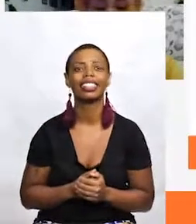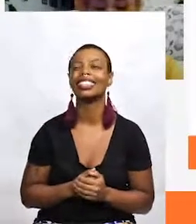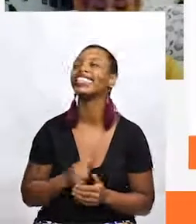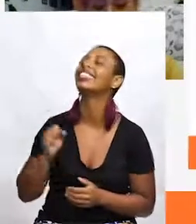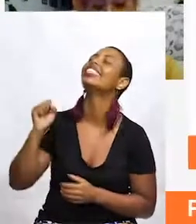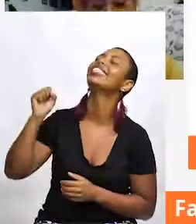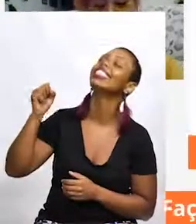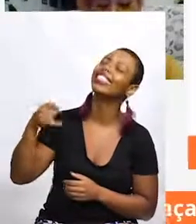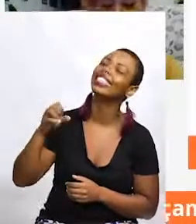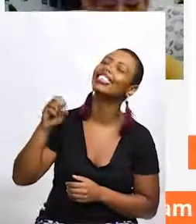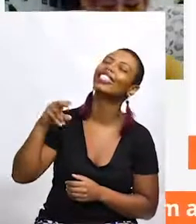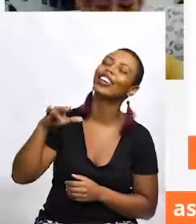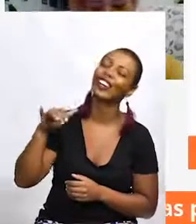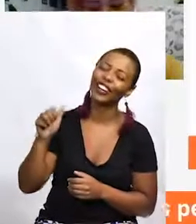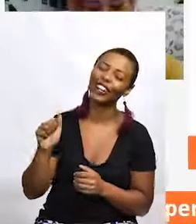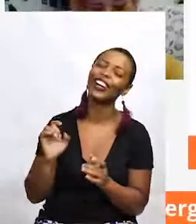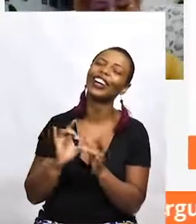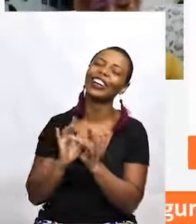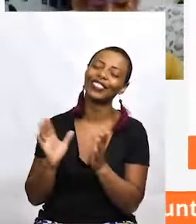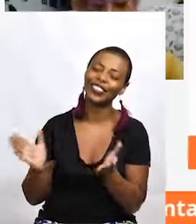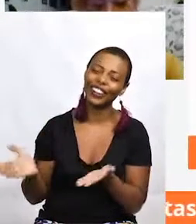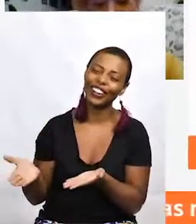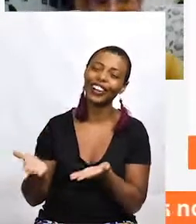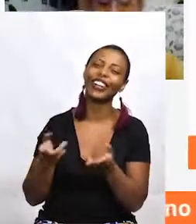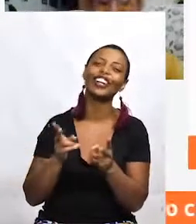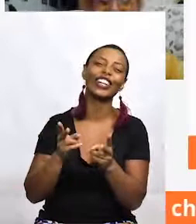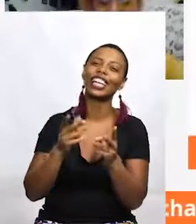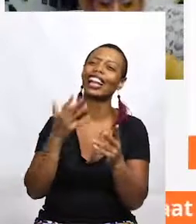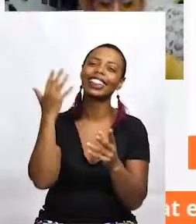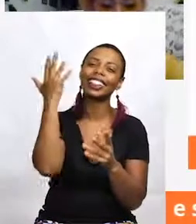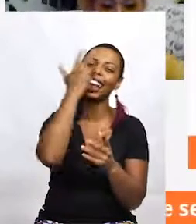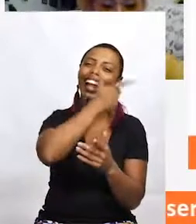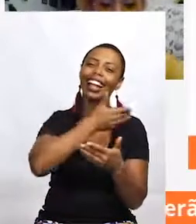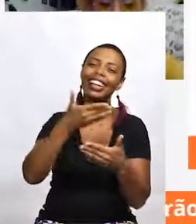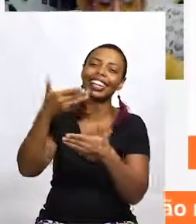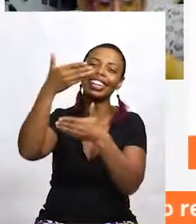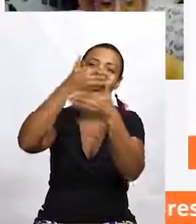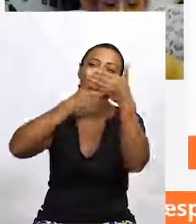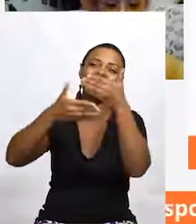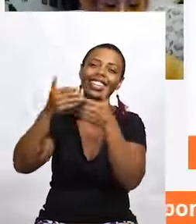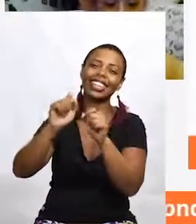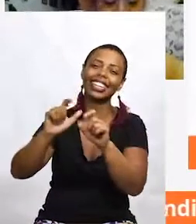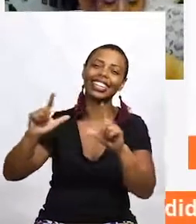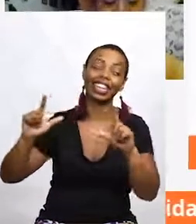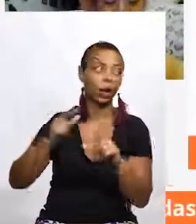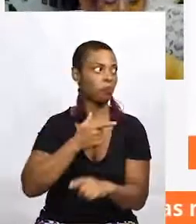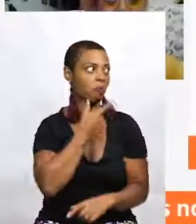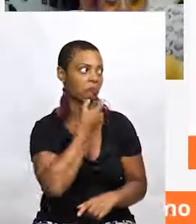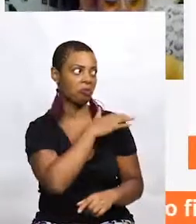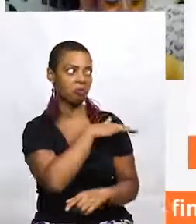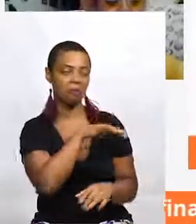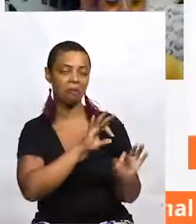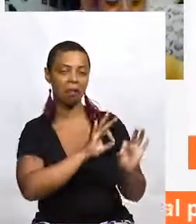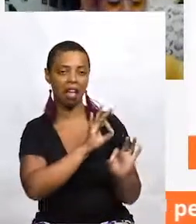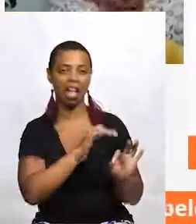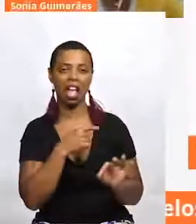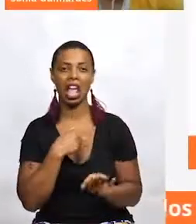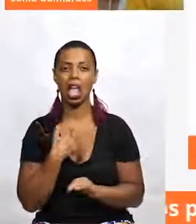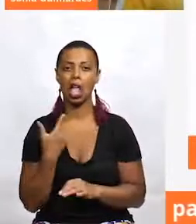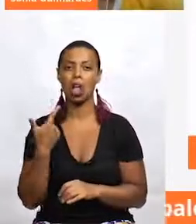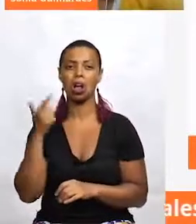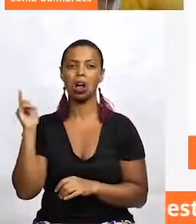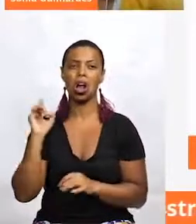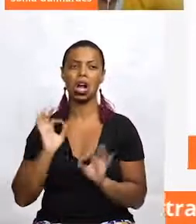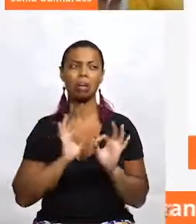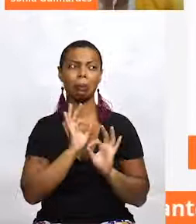Sim, Sônia, pode ir. Esse momento está lindo aqui, ó. Os meninos que fizeram, não fui eu, não. Eu fiz uma outra coisa,